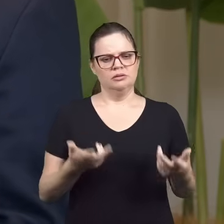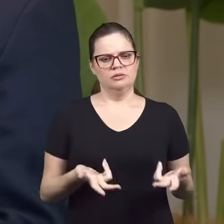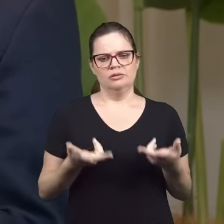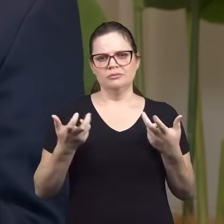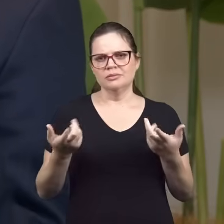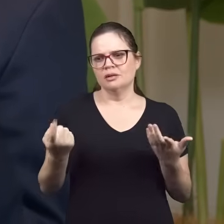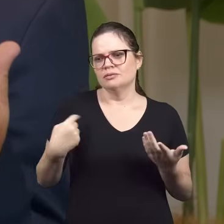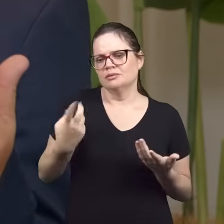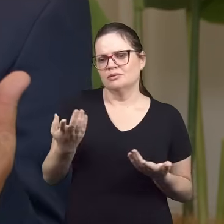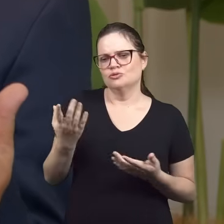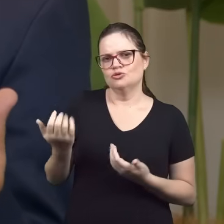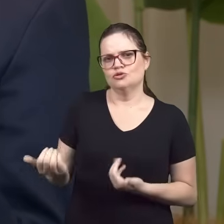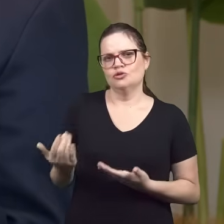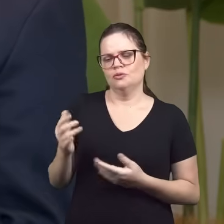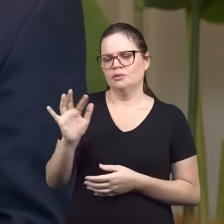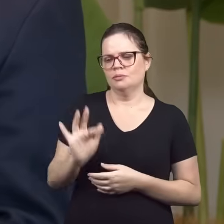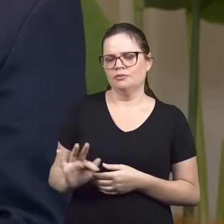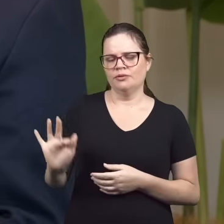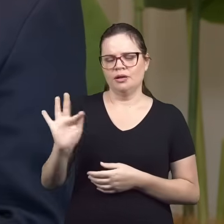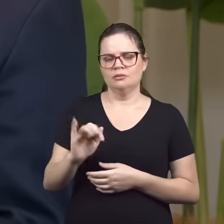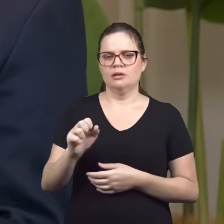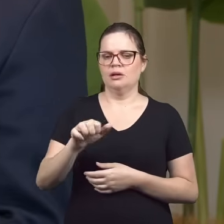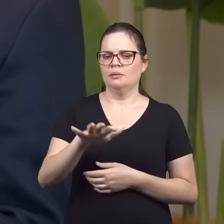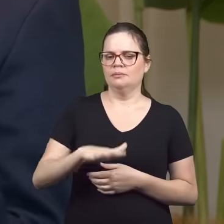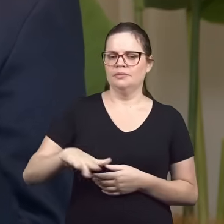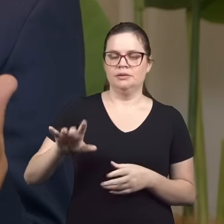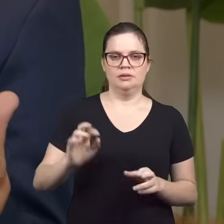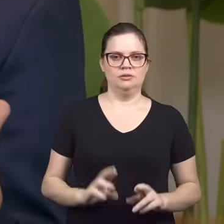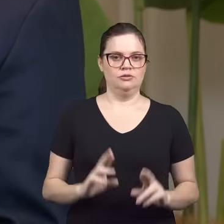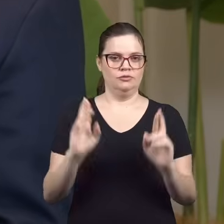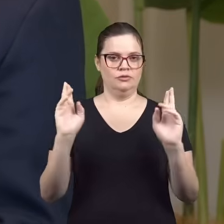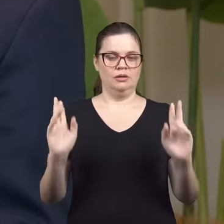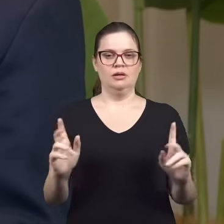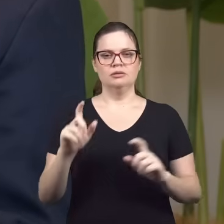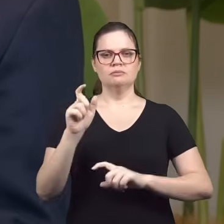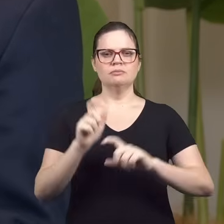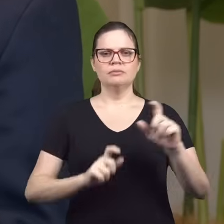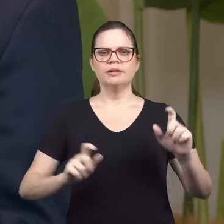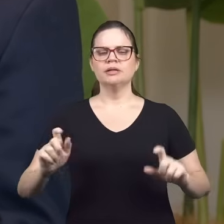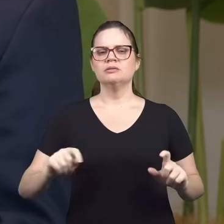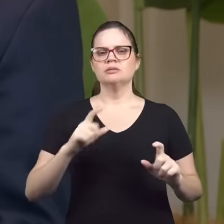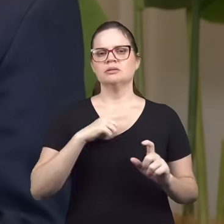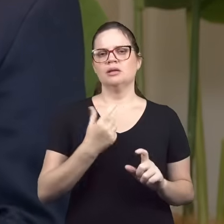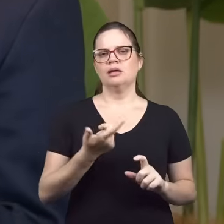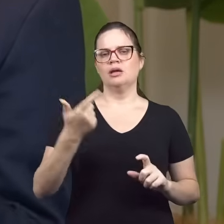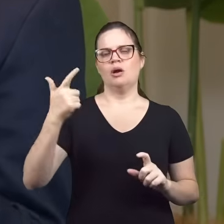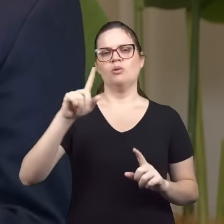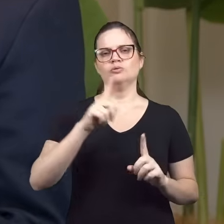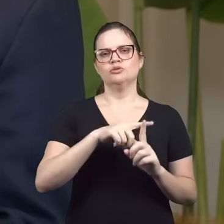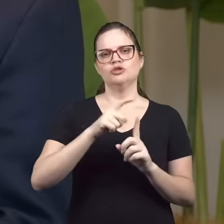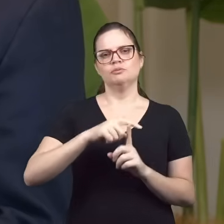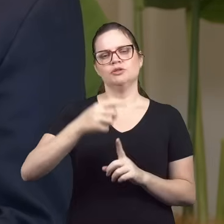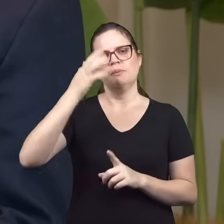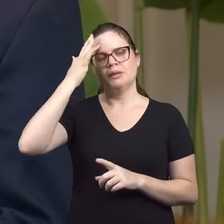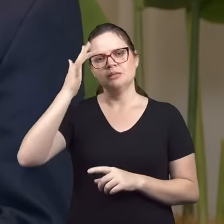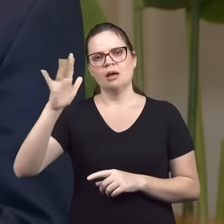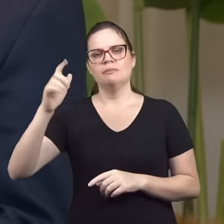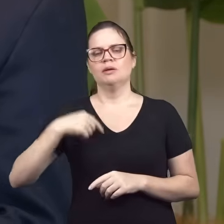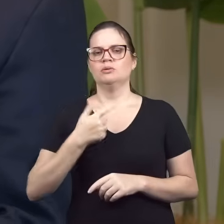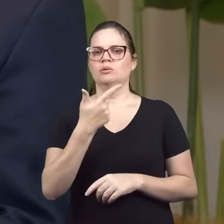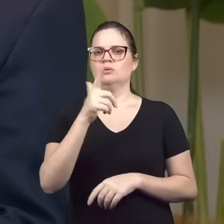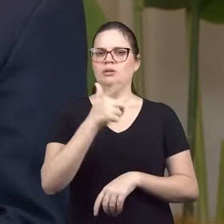numa faculdade, num ambiente diferente, pessoas com outro tipo de formação, outra educação,